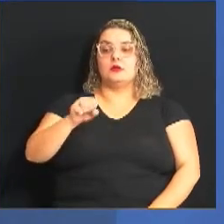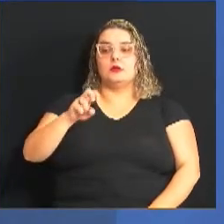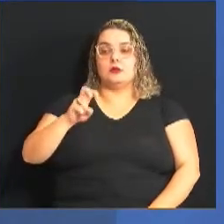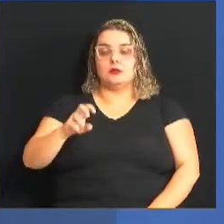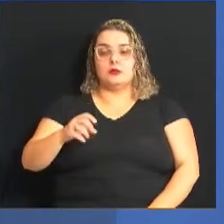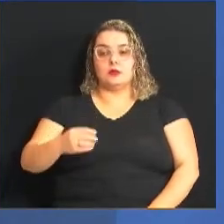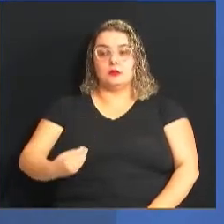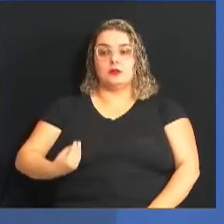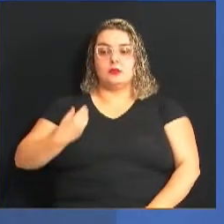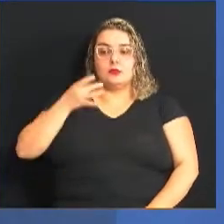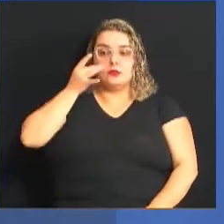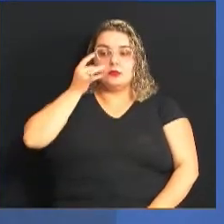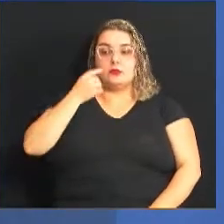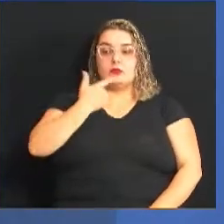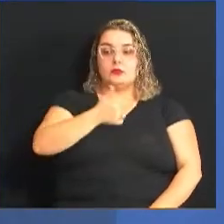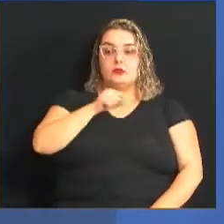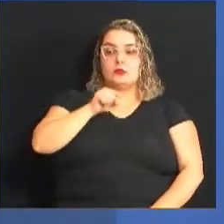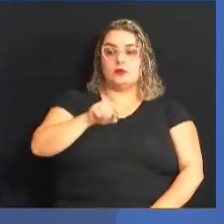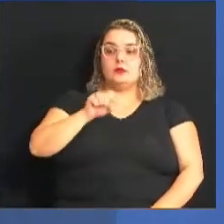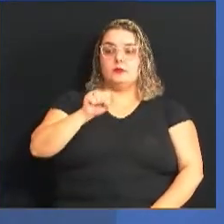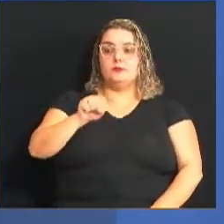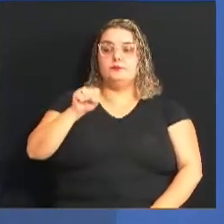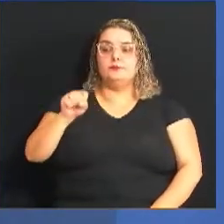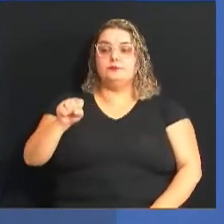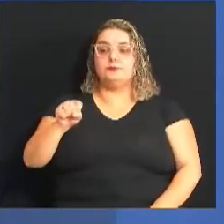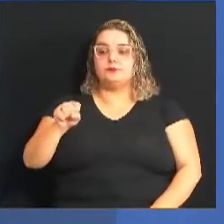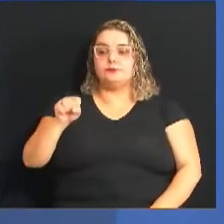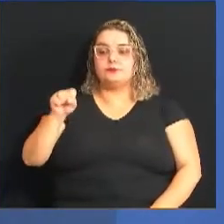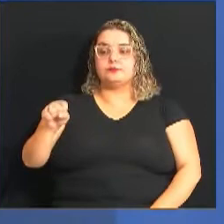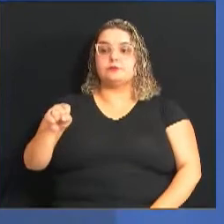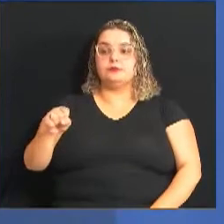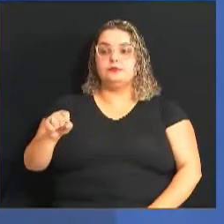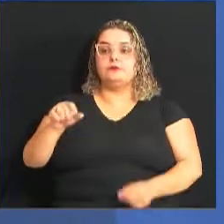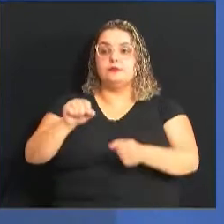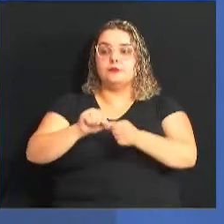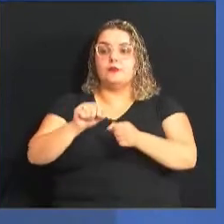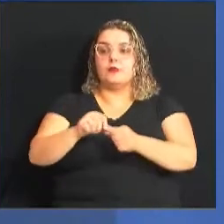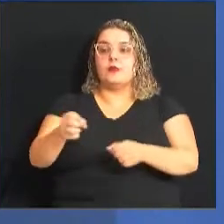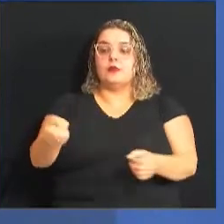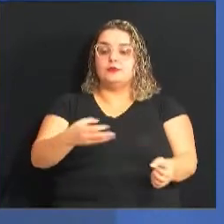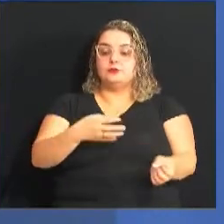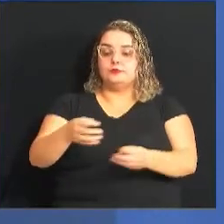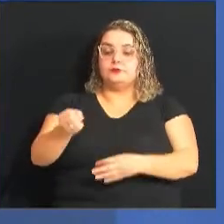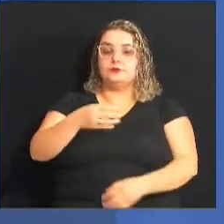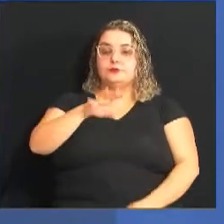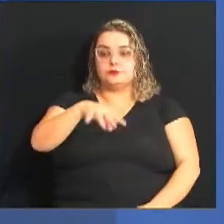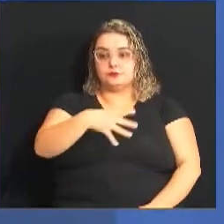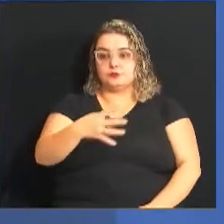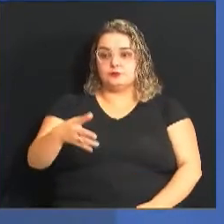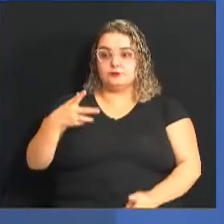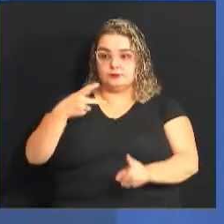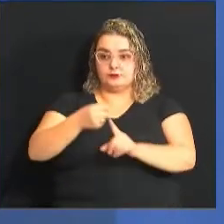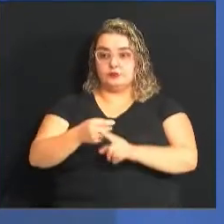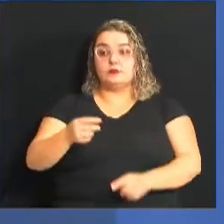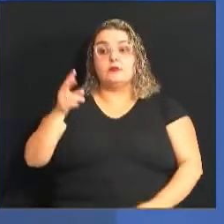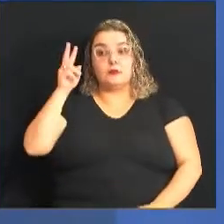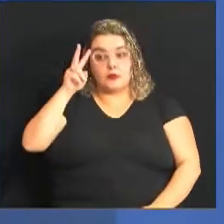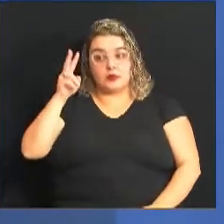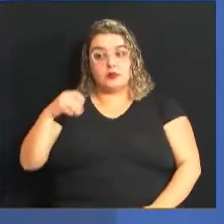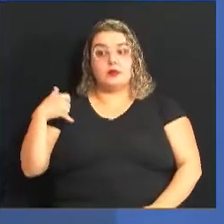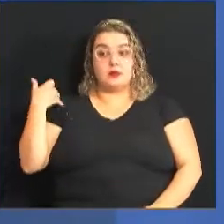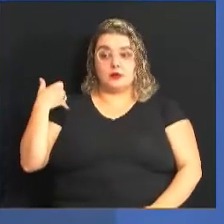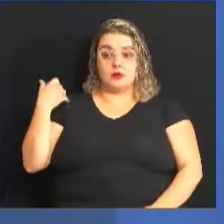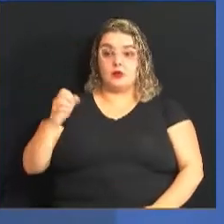e duas 1888 fizeram também essa atualização a gente e para essa faixa etária